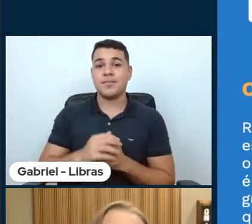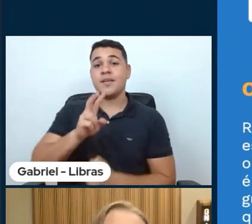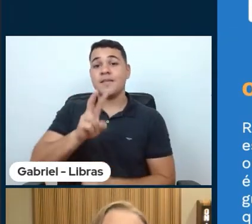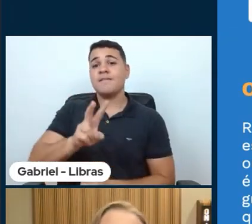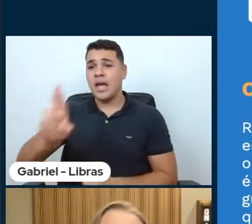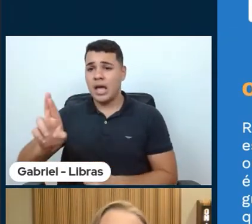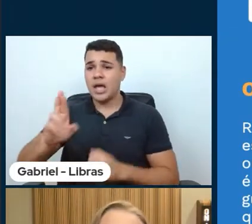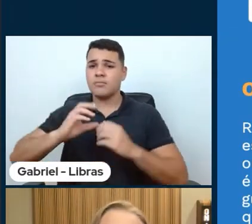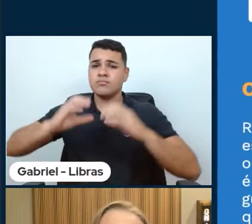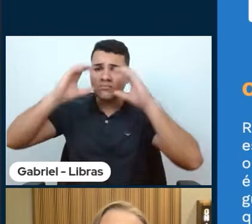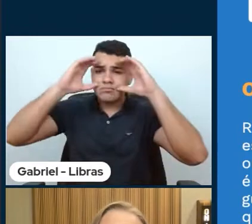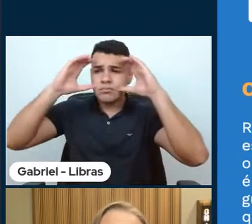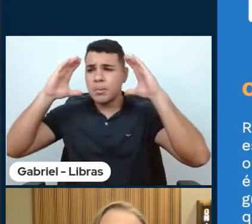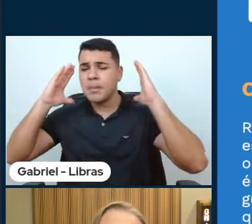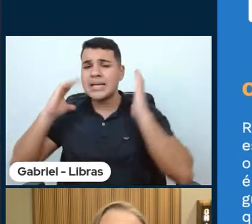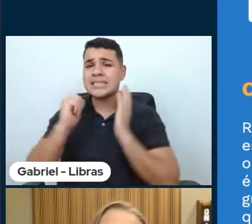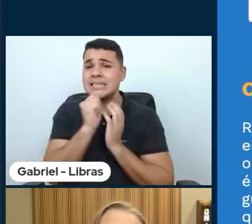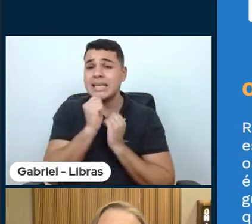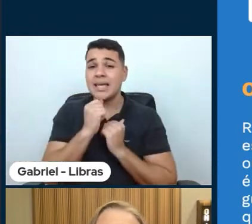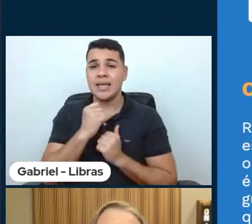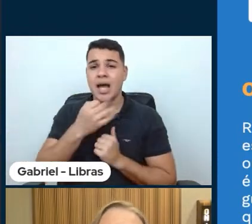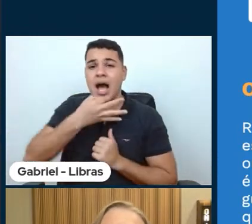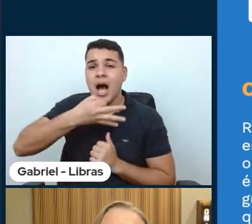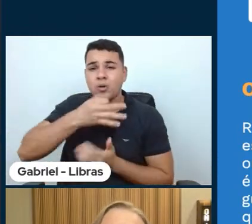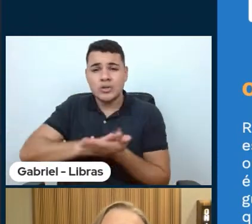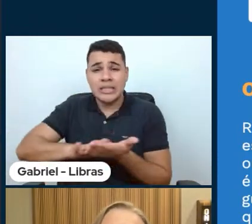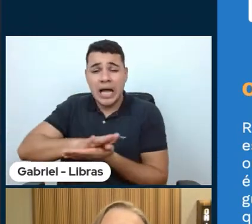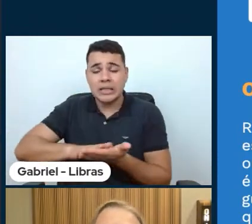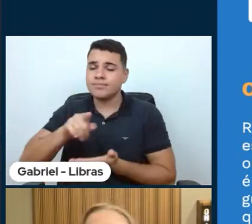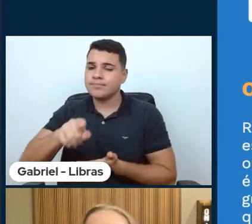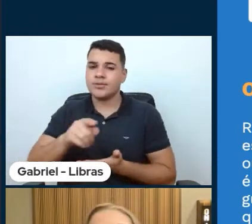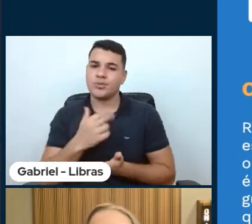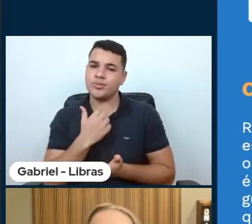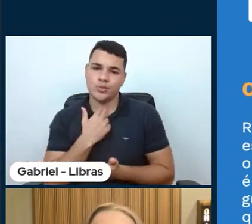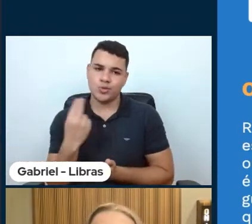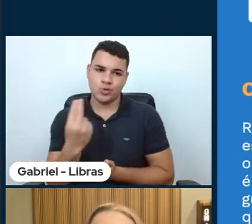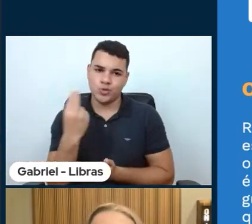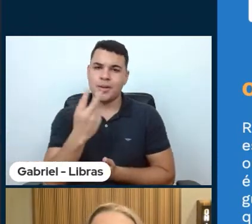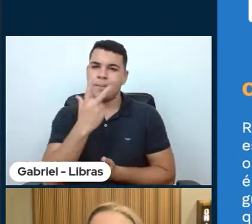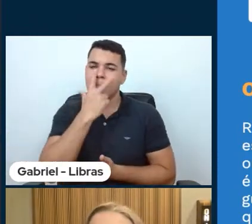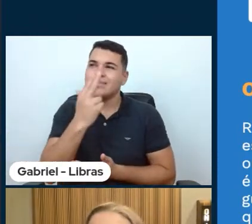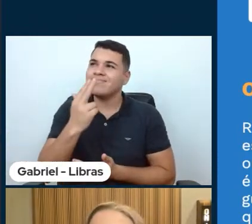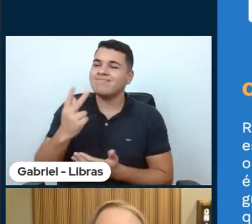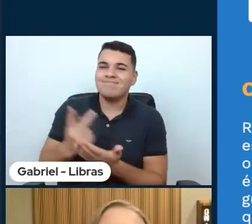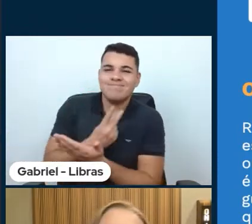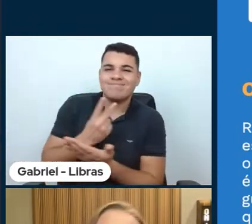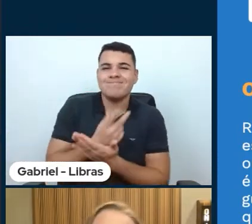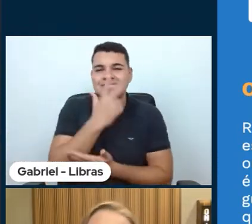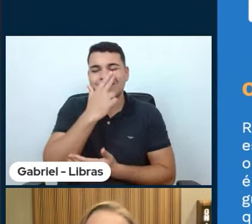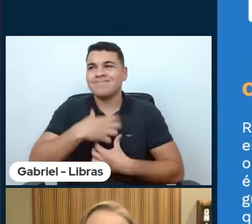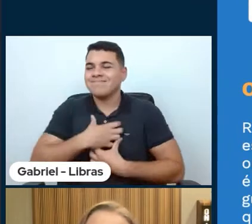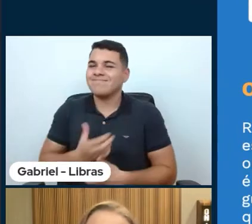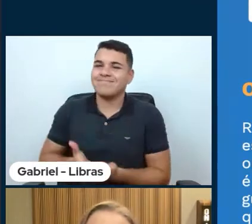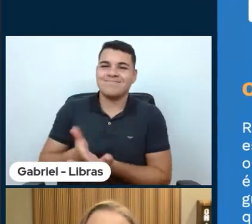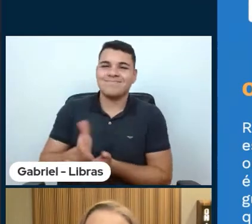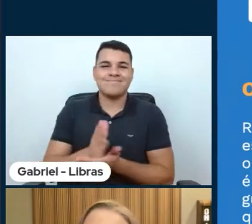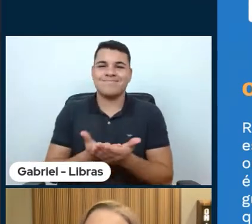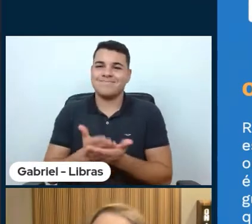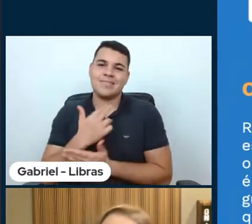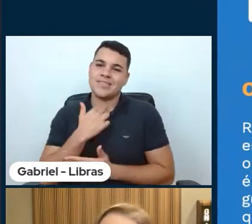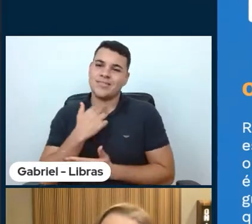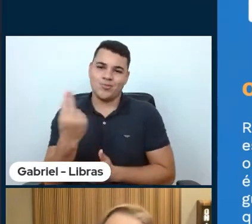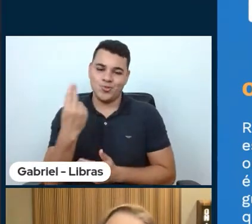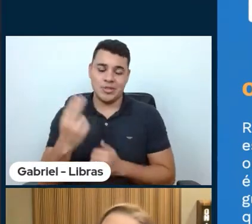ruído desconecta e a gente não tem muito uso de dica sonora que elas que são essas dicas sonoras